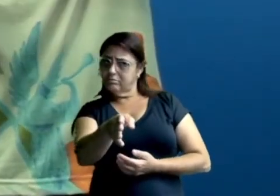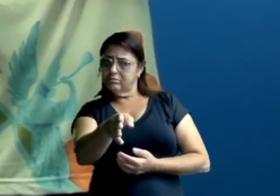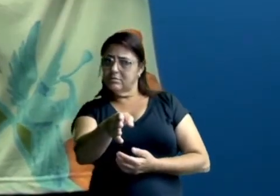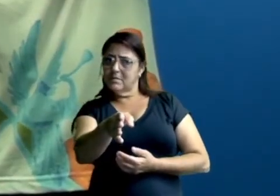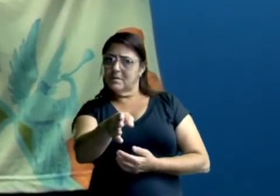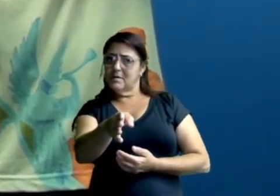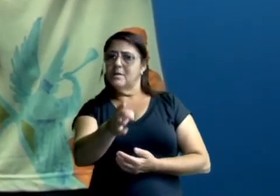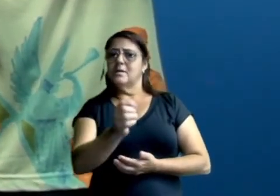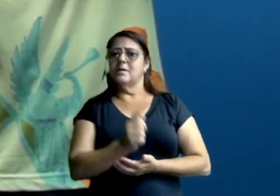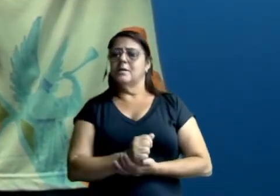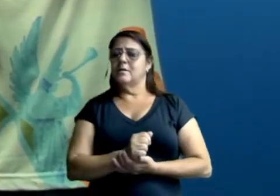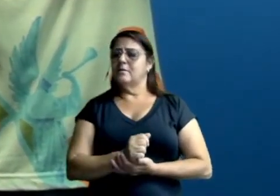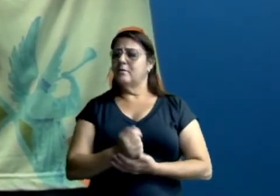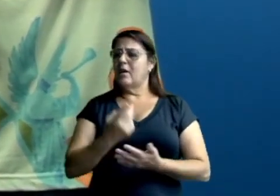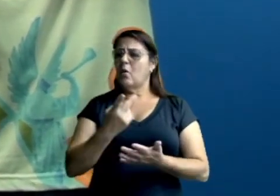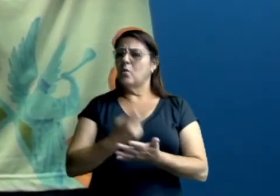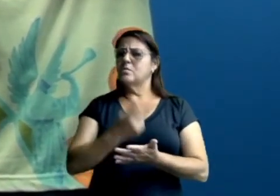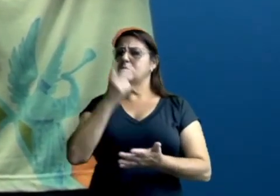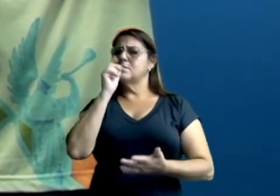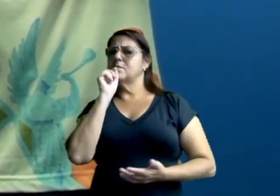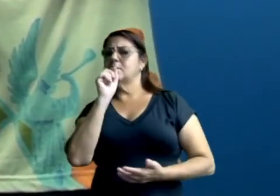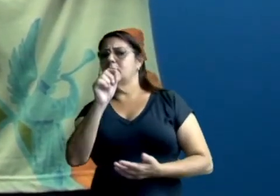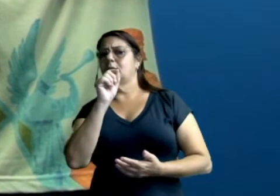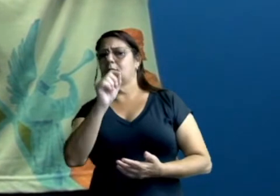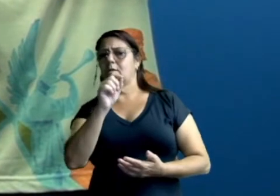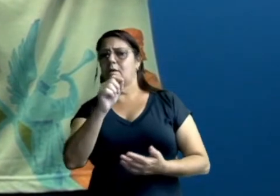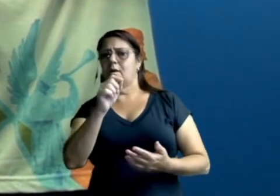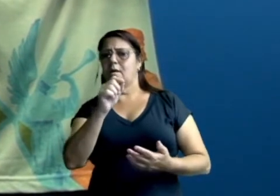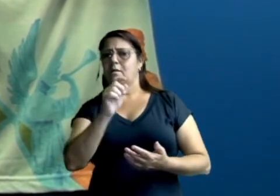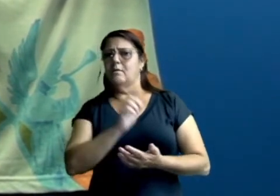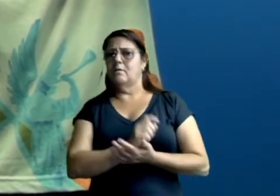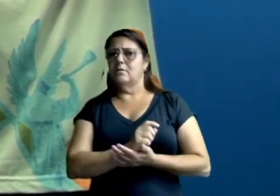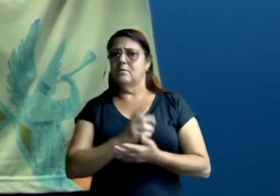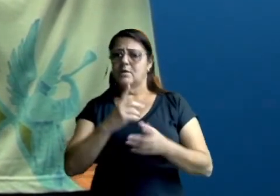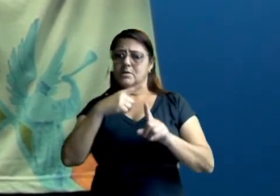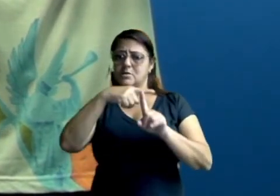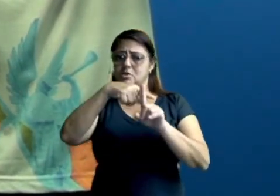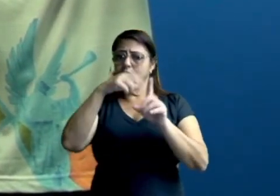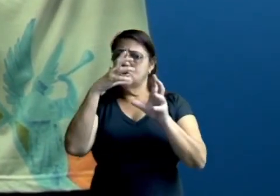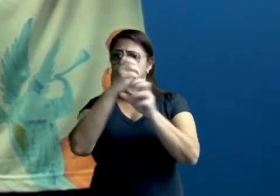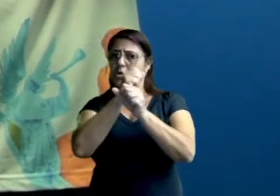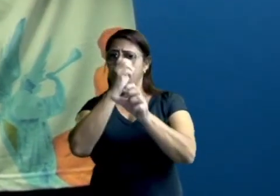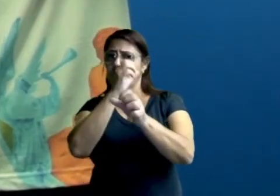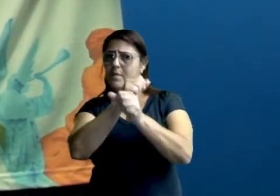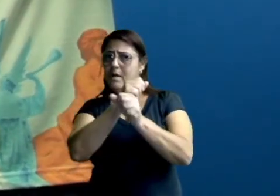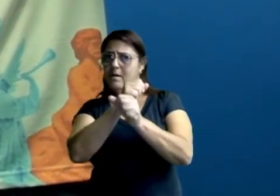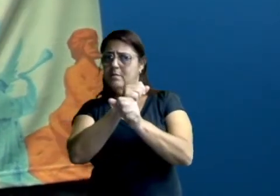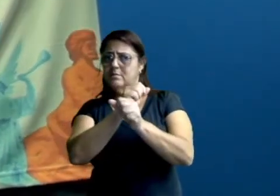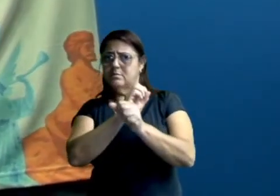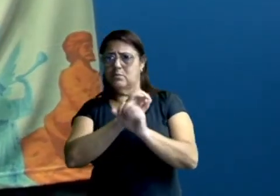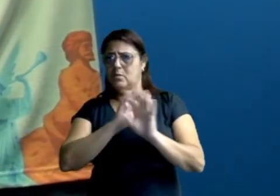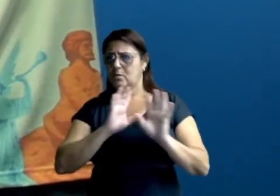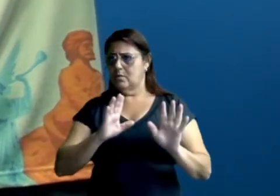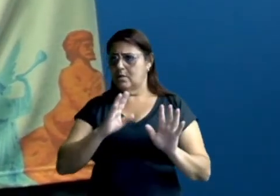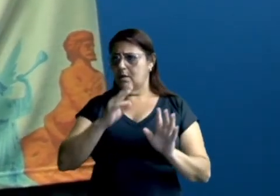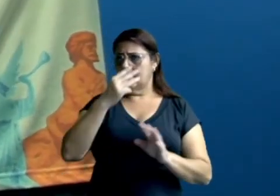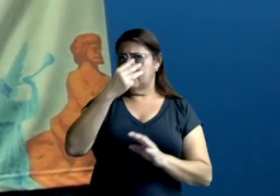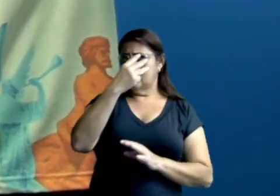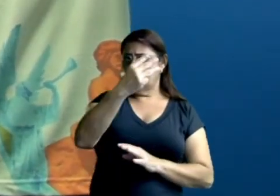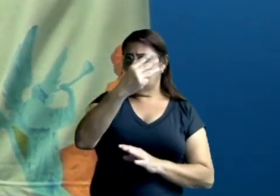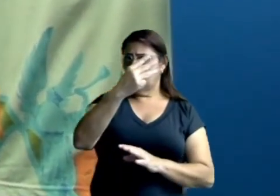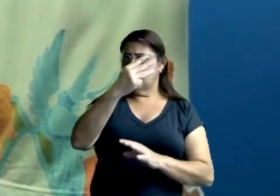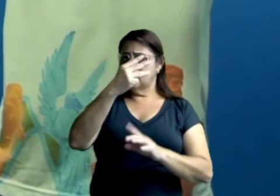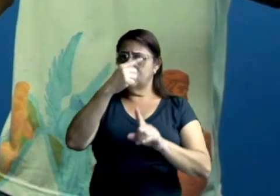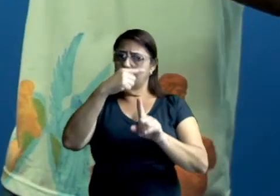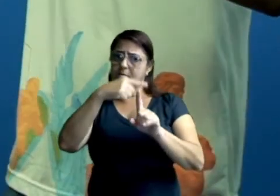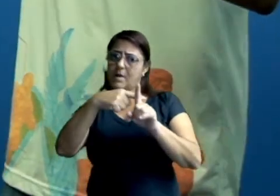mesmo sentido, o que vai acontecer com as forças? Elas se somam. Aí é só somar, não tem o que fazer. Eu